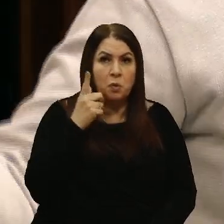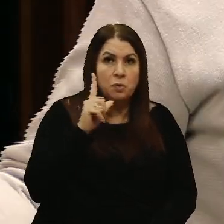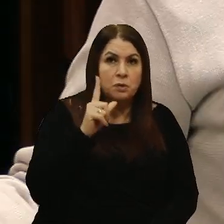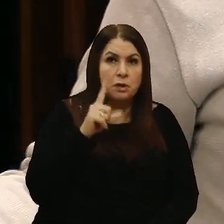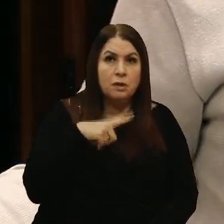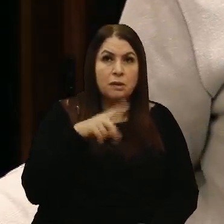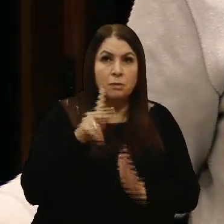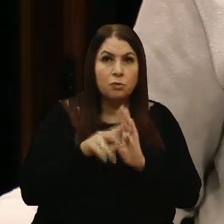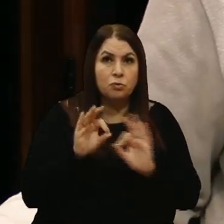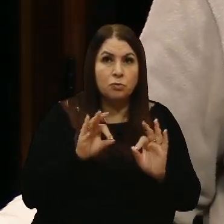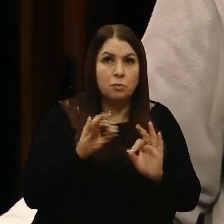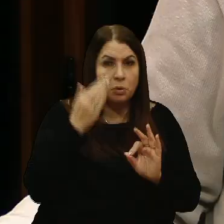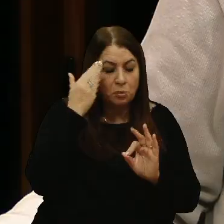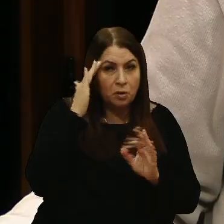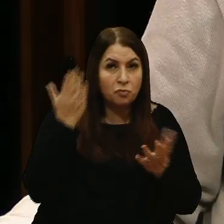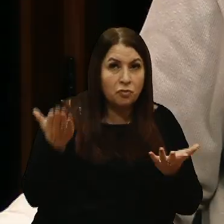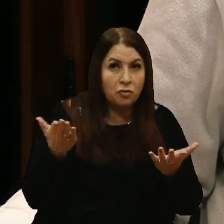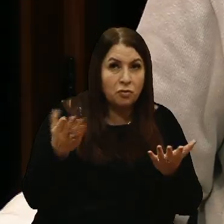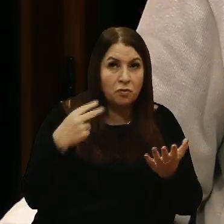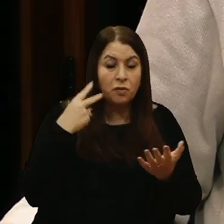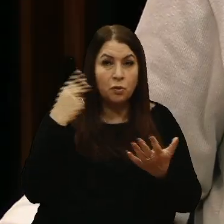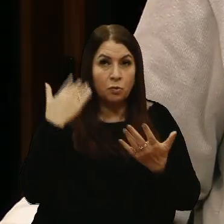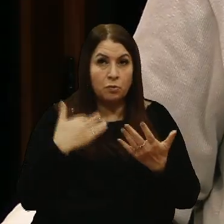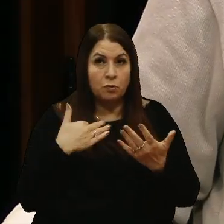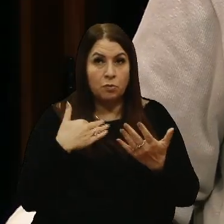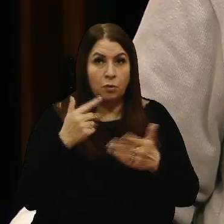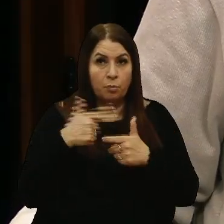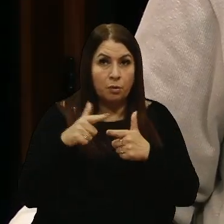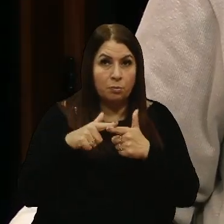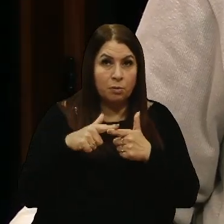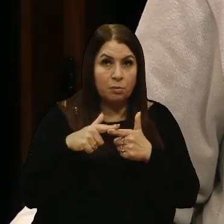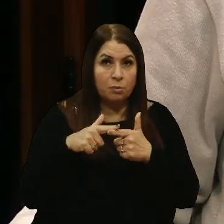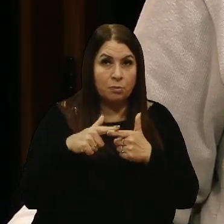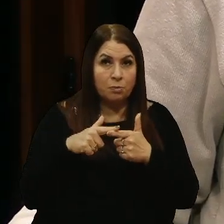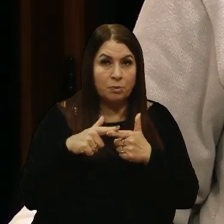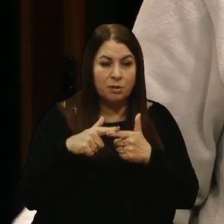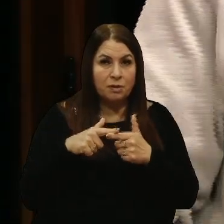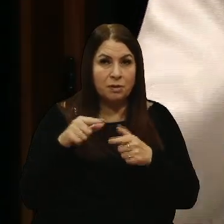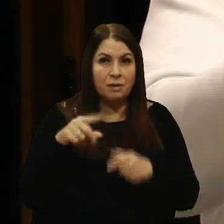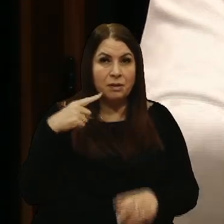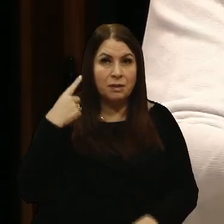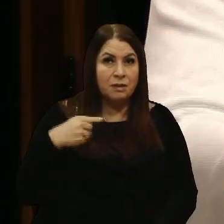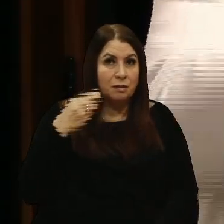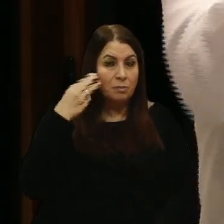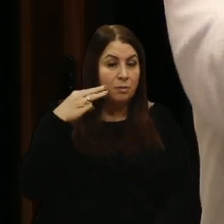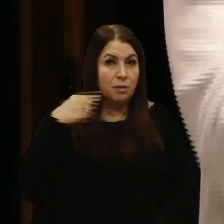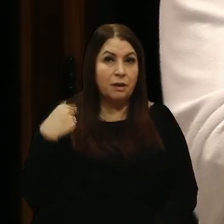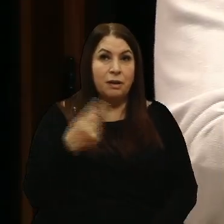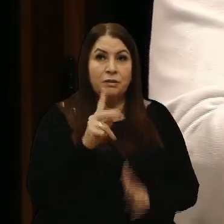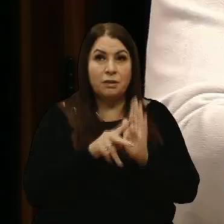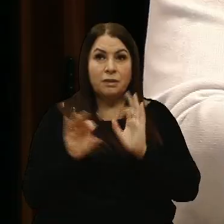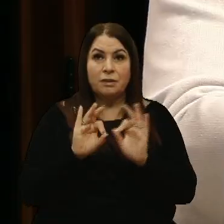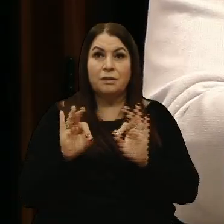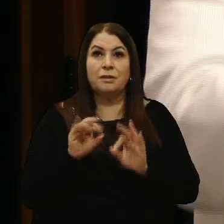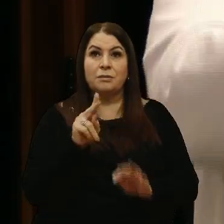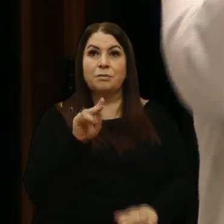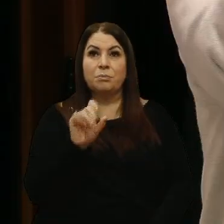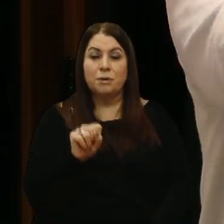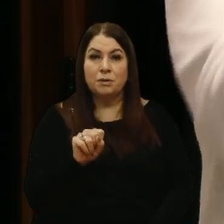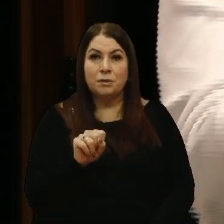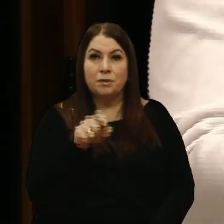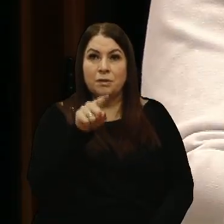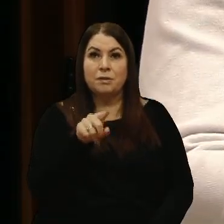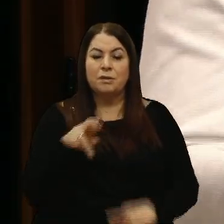tem projeto, mas eu não entendi, vereadora Daiane. Será que esse problema é só com a emenda da Denise e do Marcon, que não tem projeto? Para a UBS,